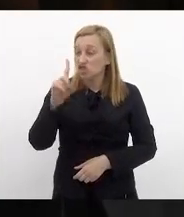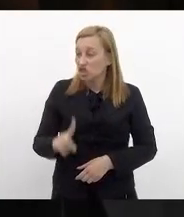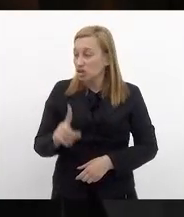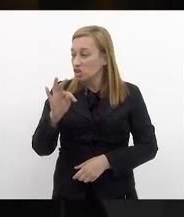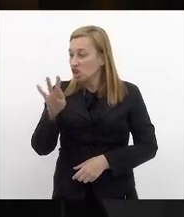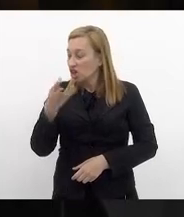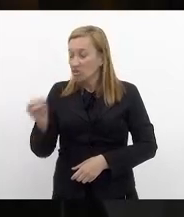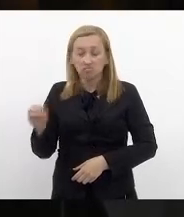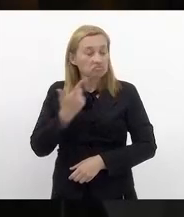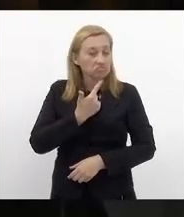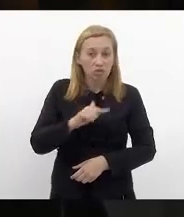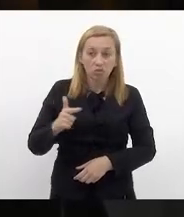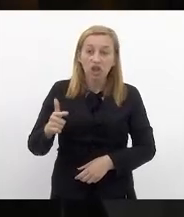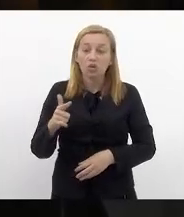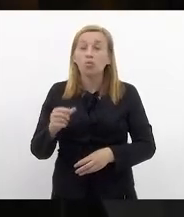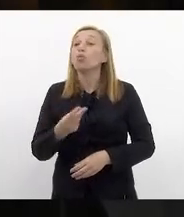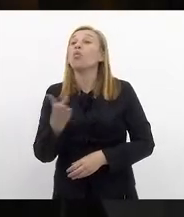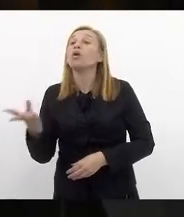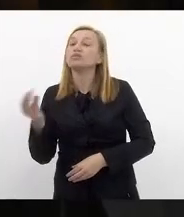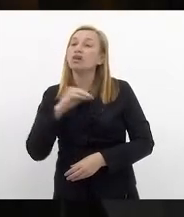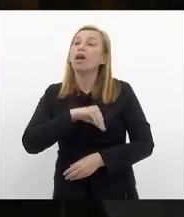triênio. Quanto vão ganhar?